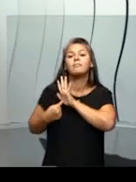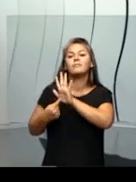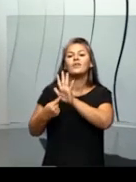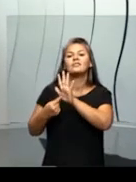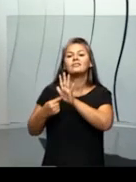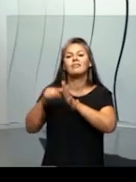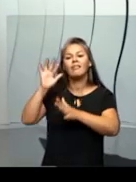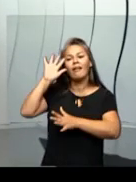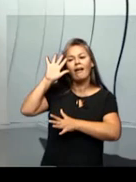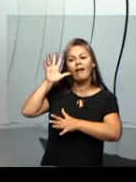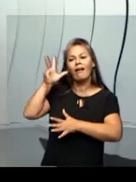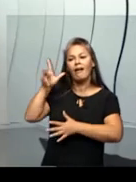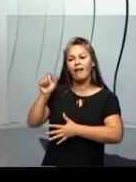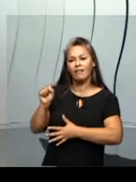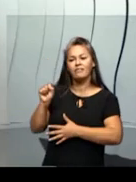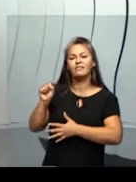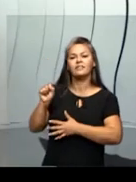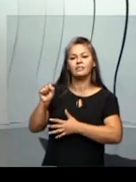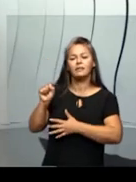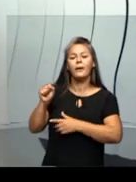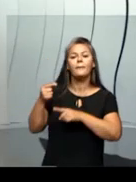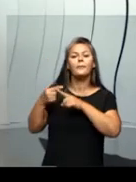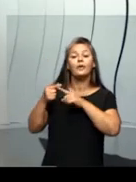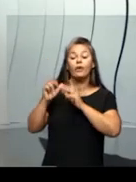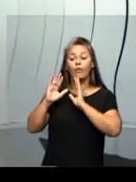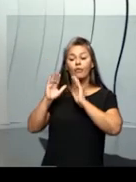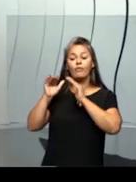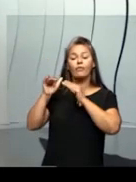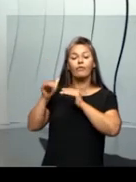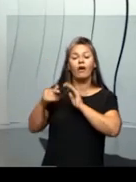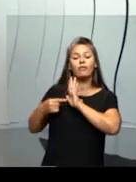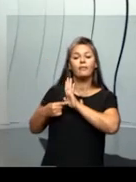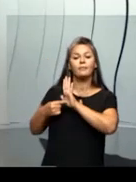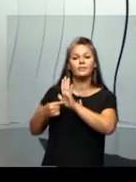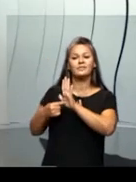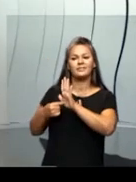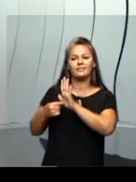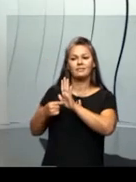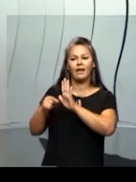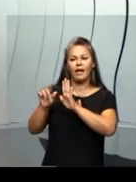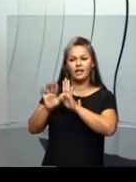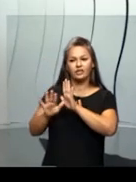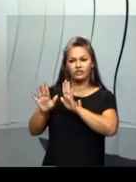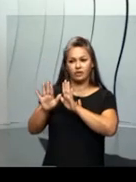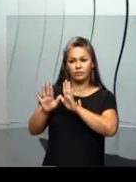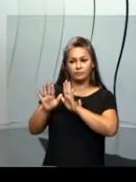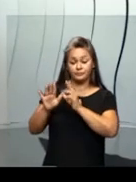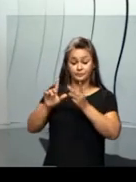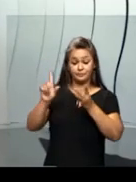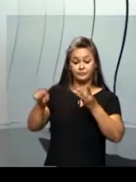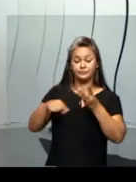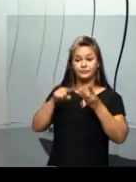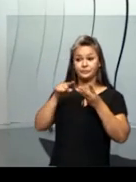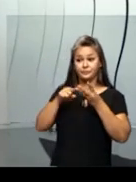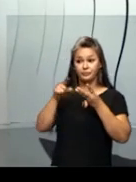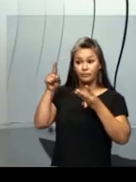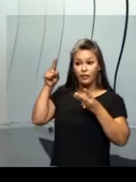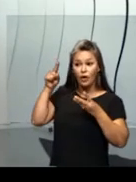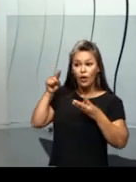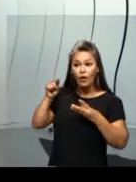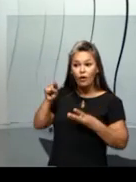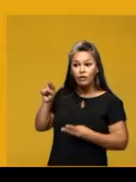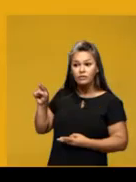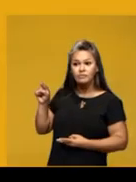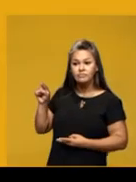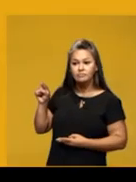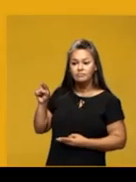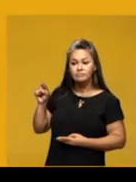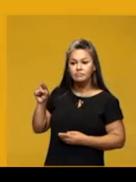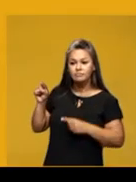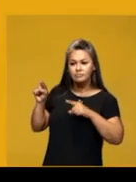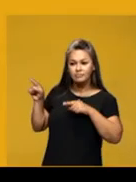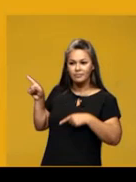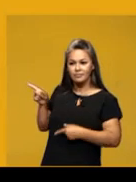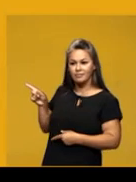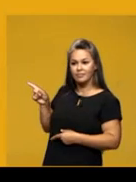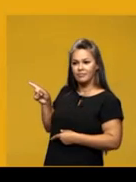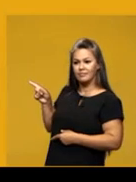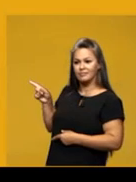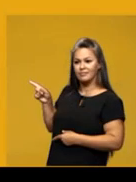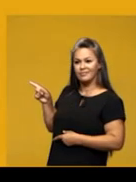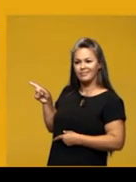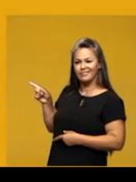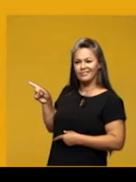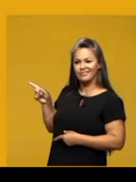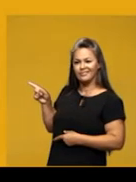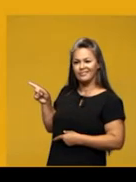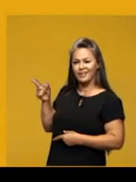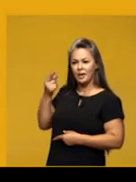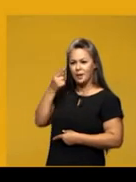porque isso aqui tem um contexto político dentro aqui. Aqui nós temos um outro tipo. Olha, reparem para vocês verem as diferenças que vão tendo